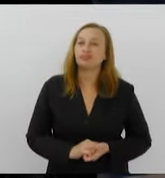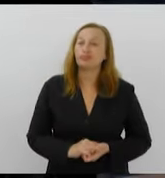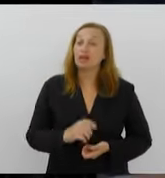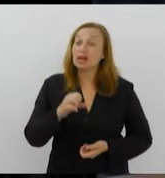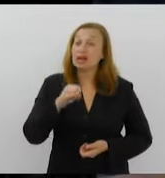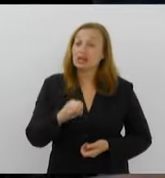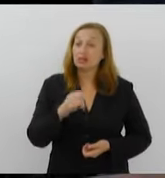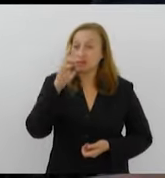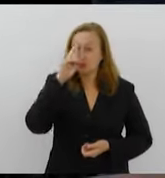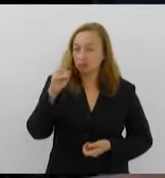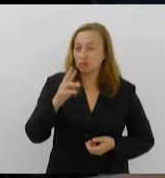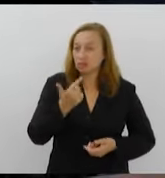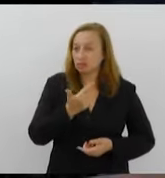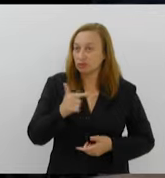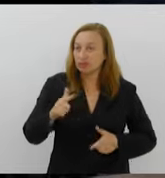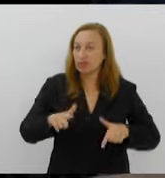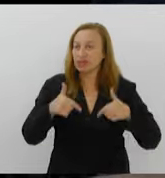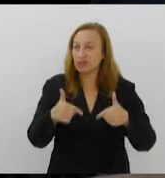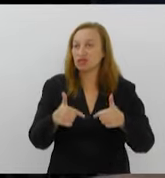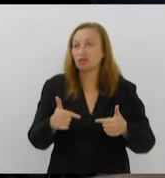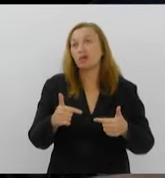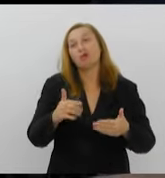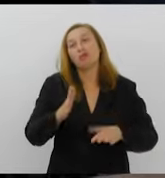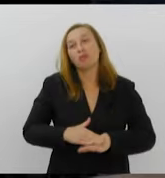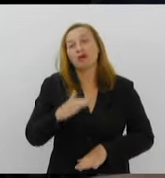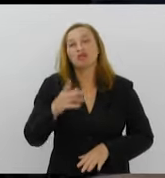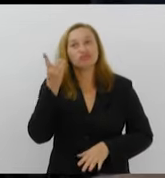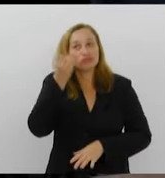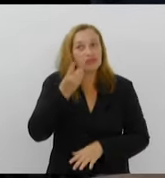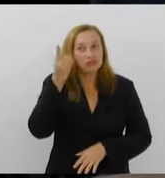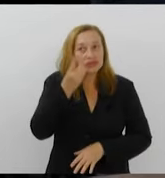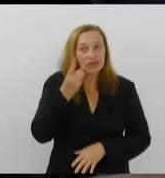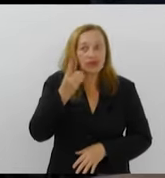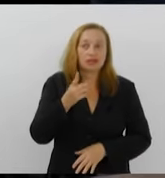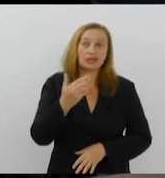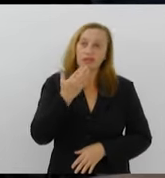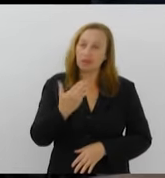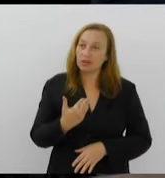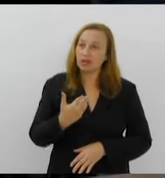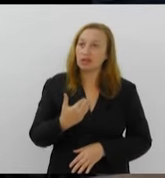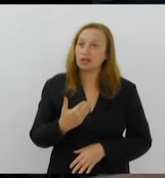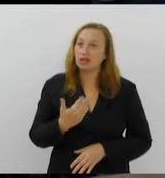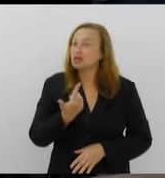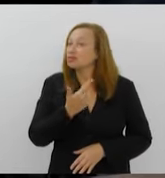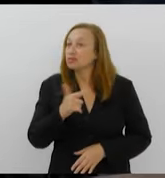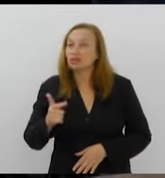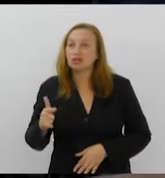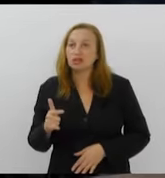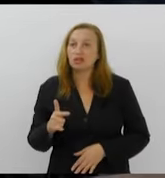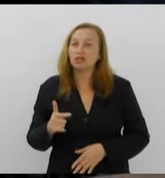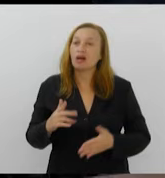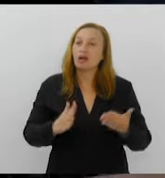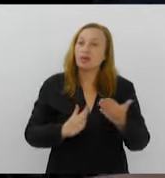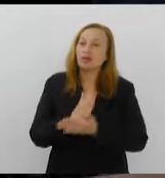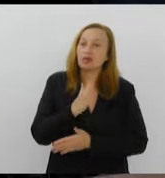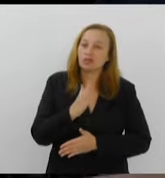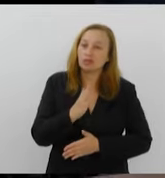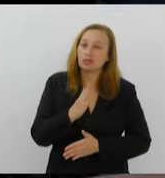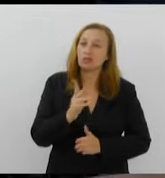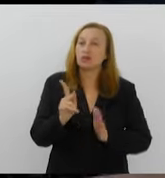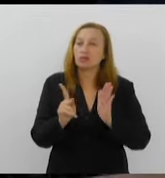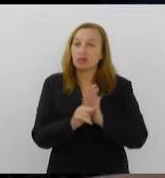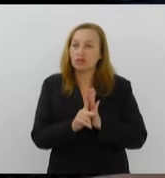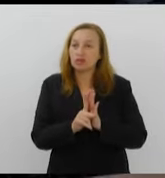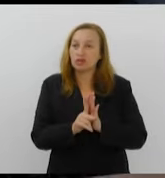Vossa Excelência, por mais que os deputados tivessem lhe pedido, não teríamos aprovado o presente projeto